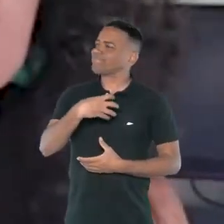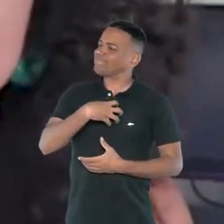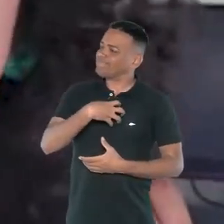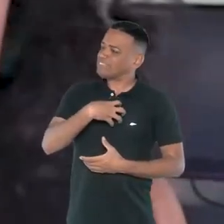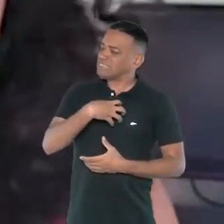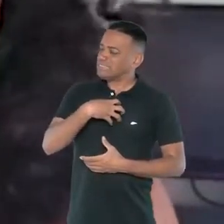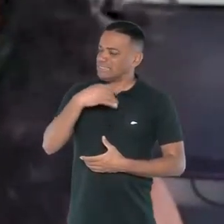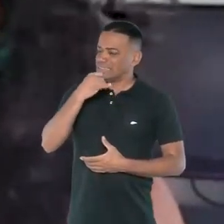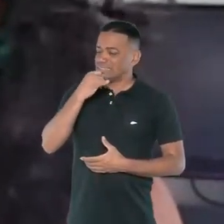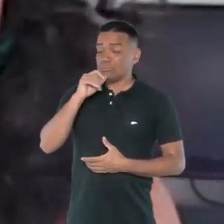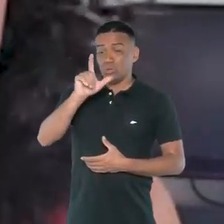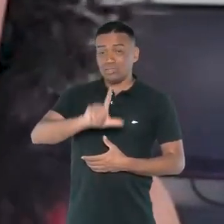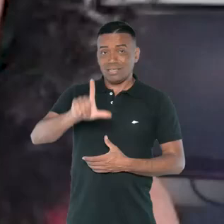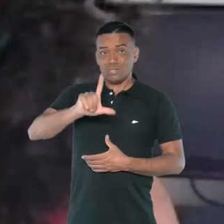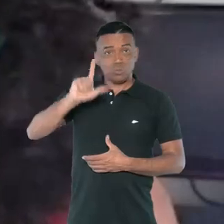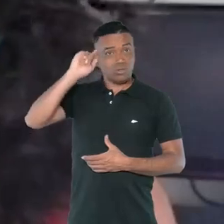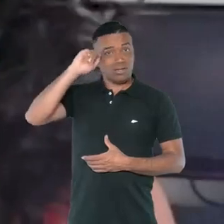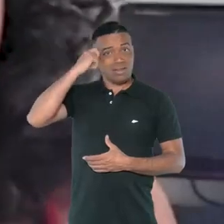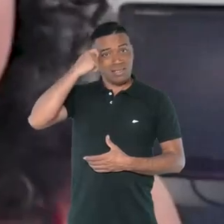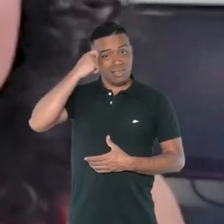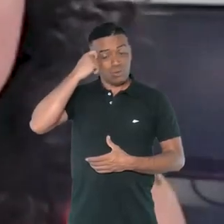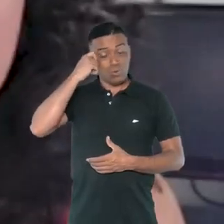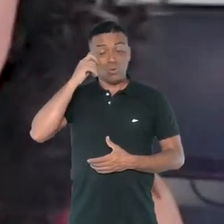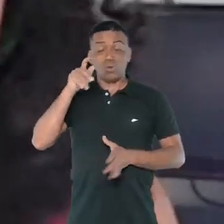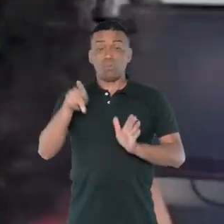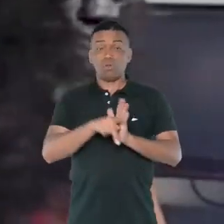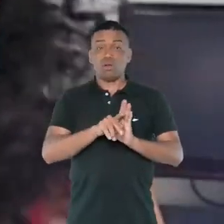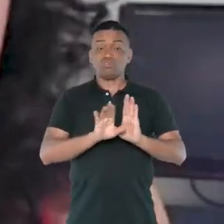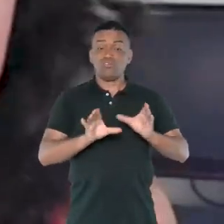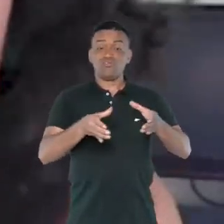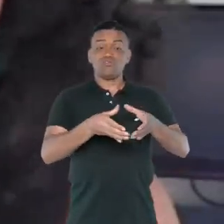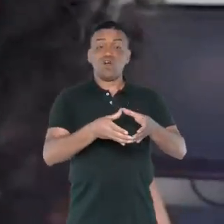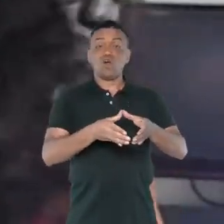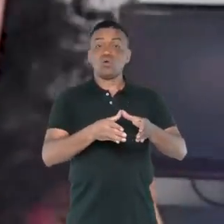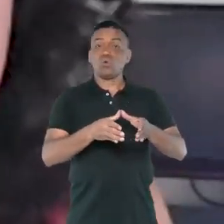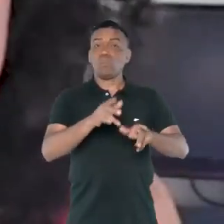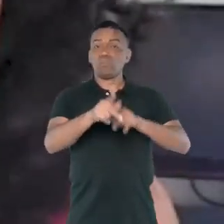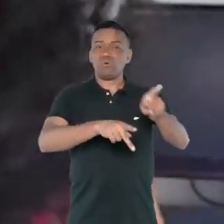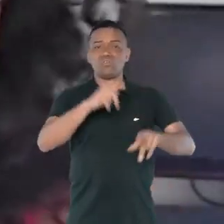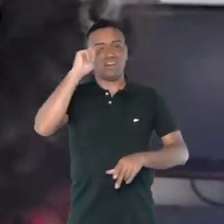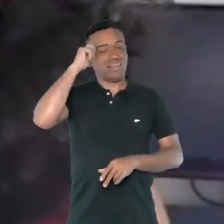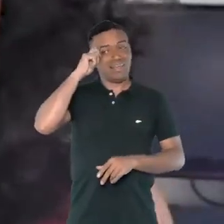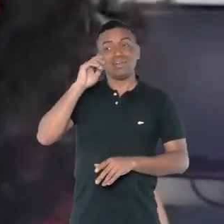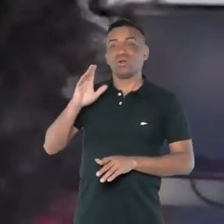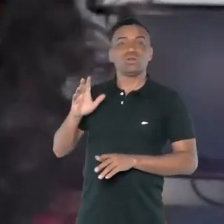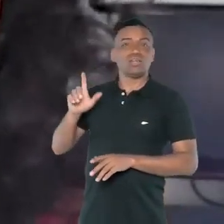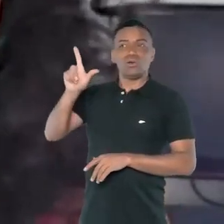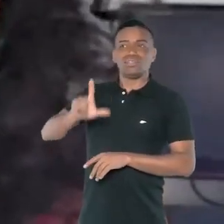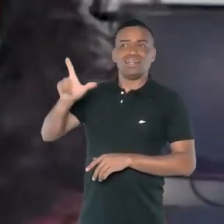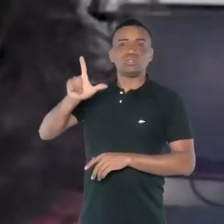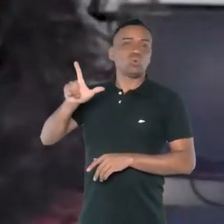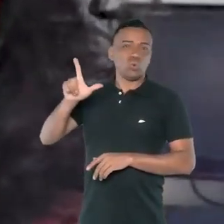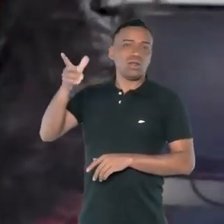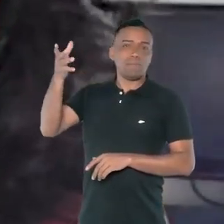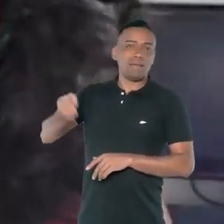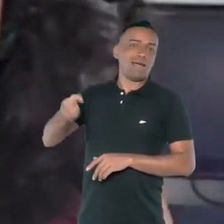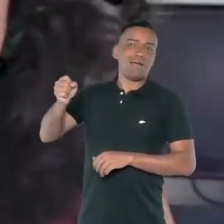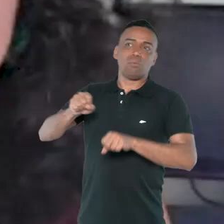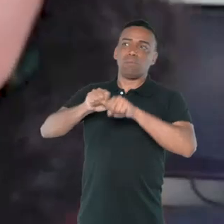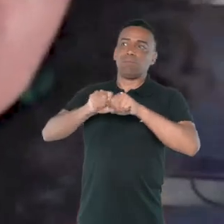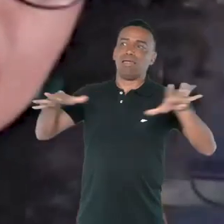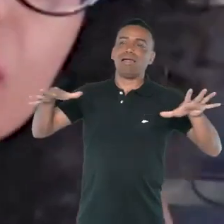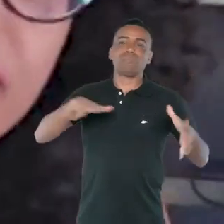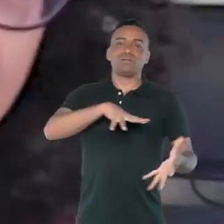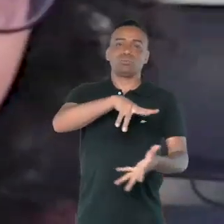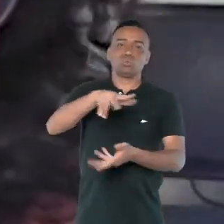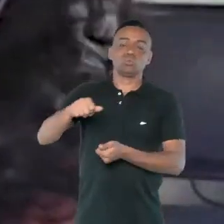Na parte da literatura tem uma coisa que fica muito assim, você escreve literatura negra é para pessoas negras. Existe como se fosse assim, a